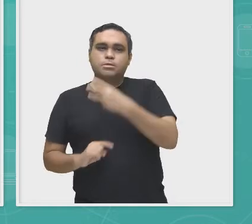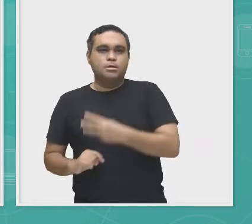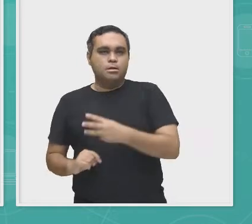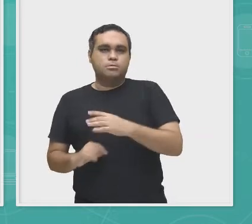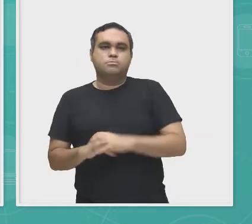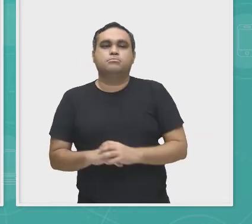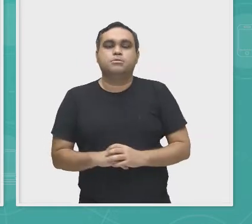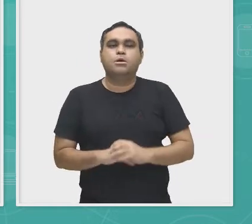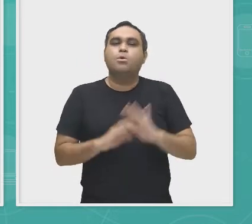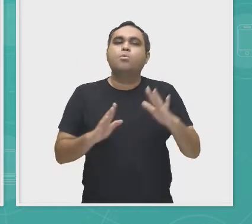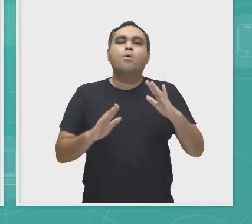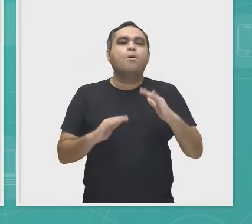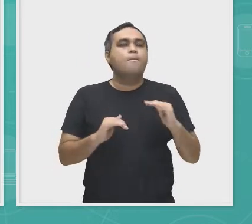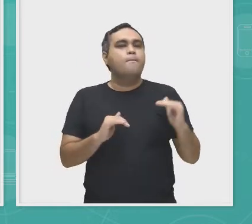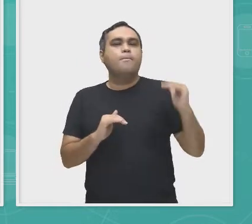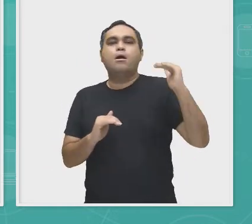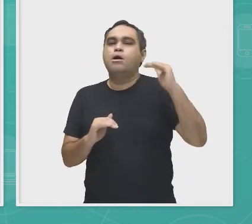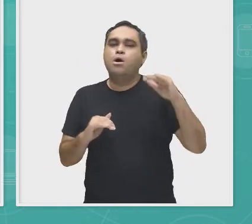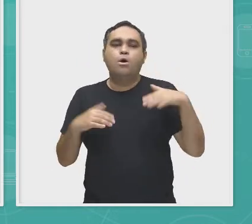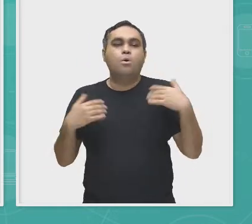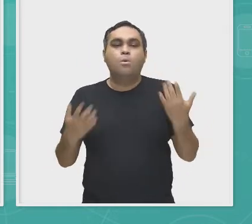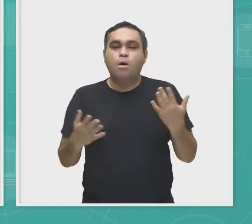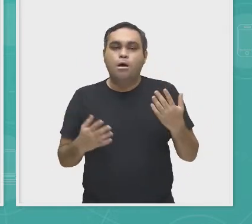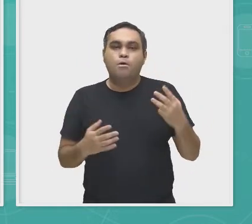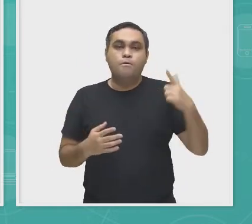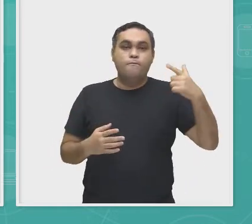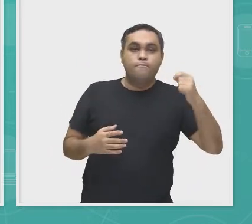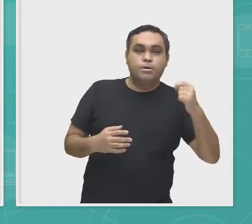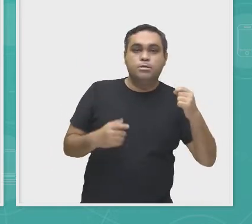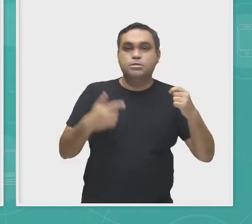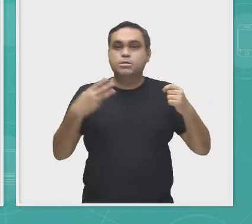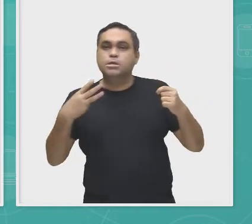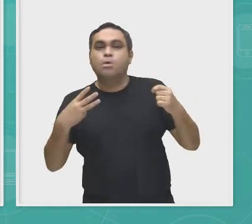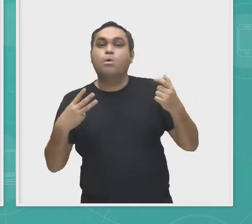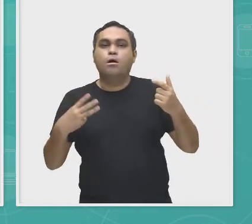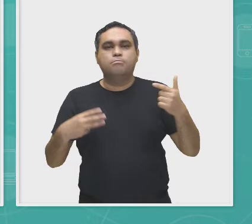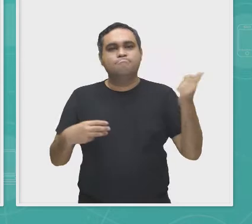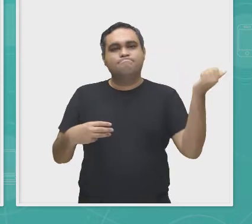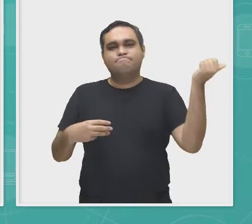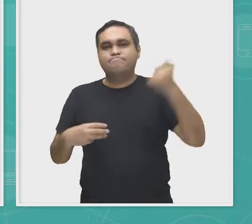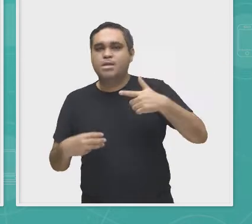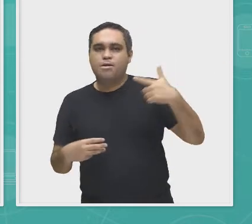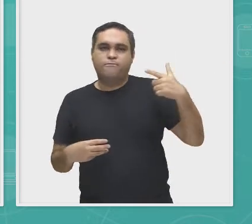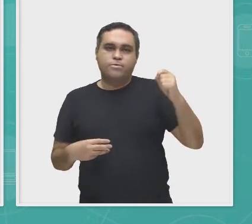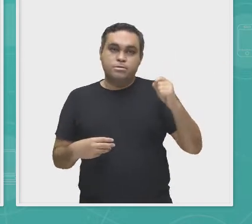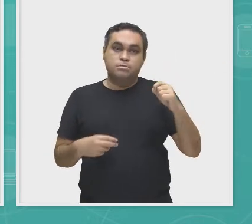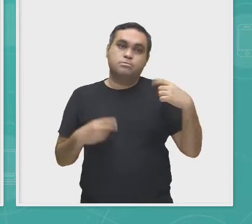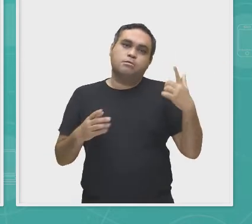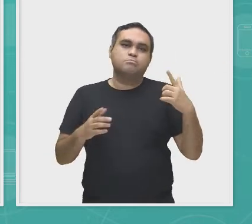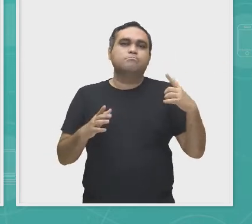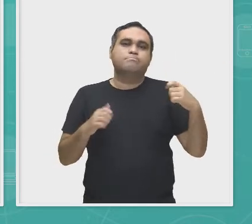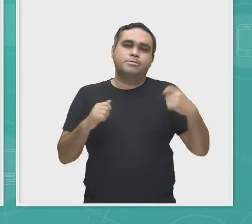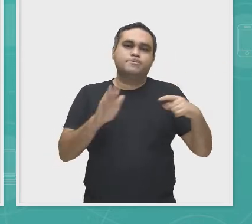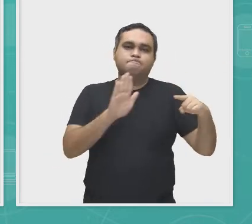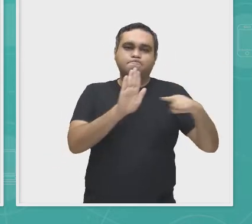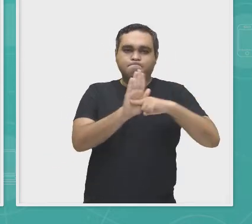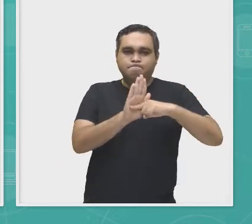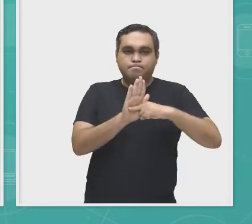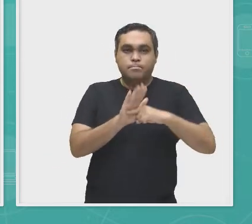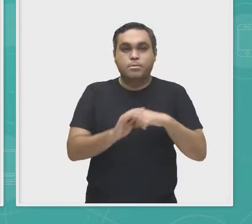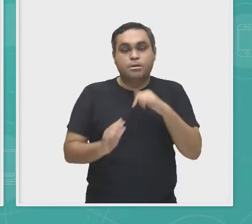é o maior número de valor absoluto? O maior módulo aqui é o 20. Então, vamos subtrair 20 menos